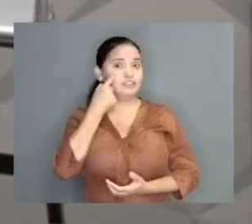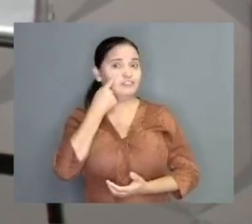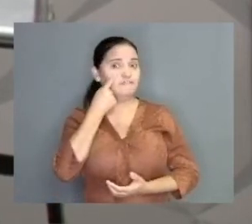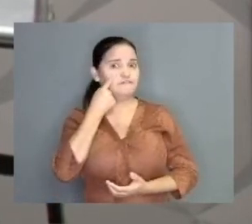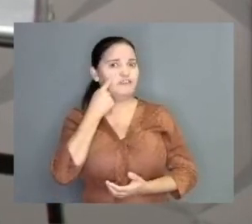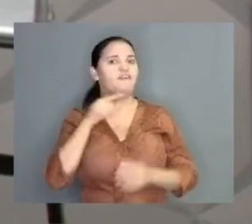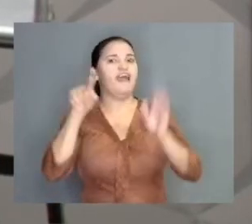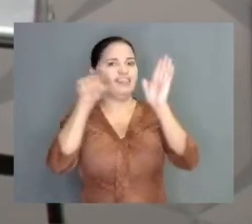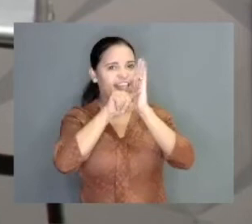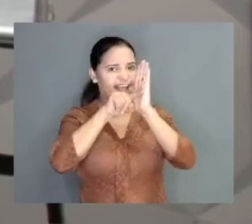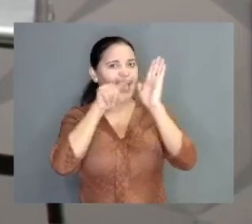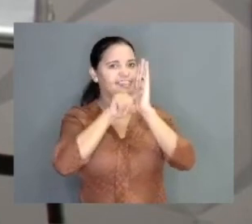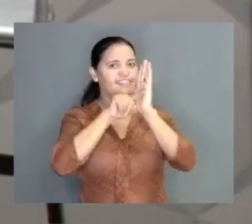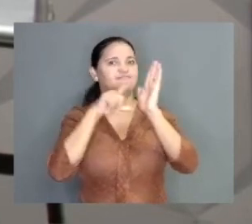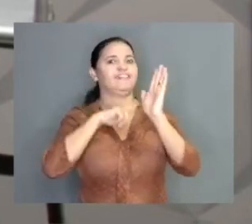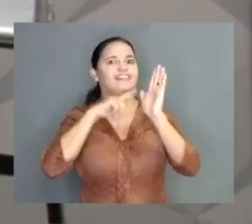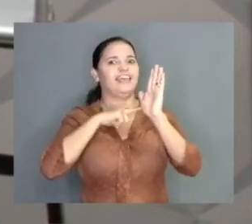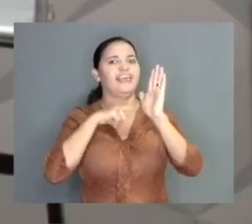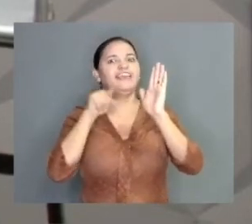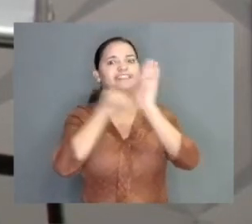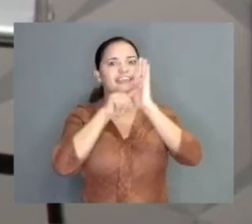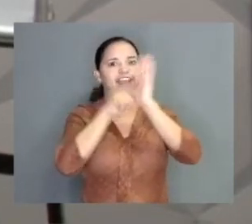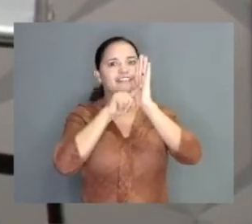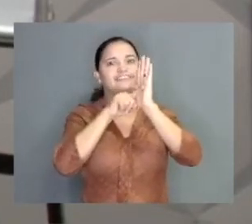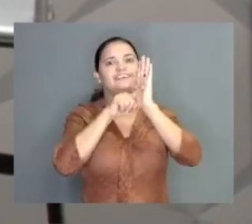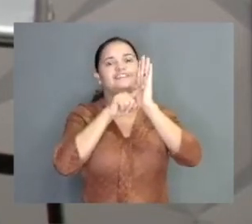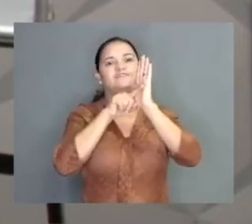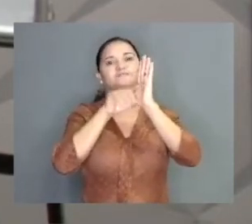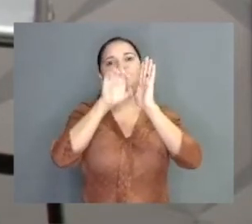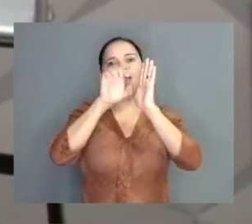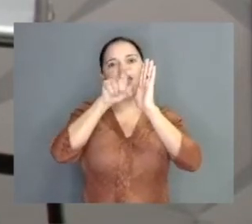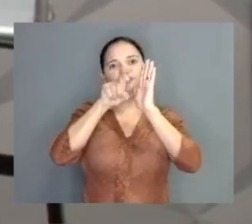negativo. E se o expoente é negativo, você vai inverter.